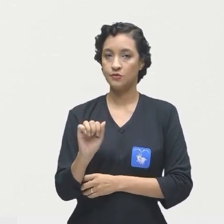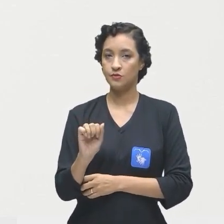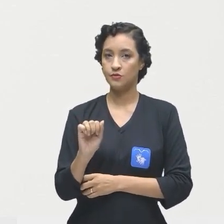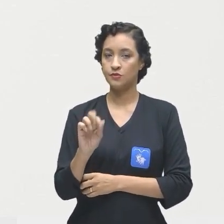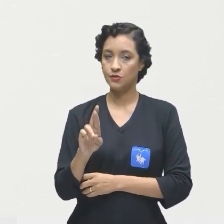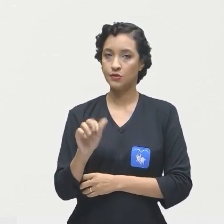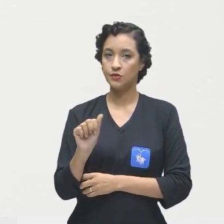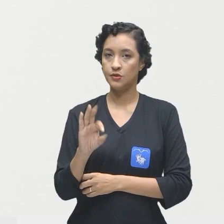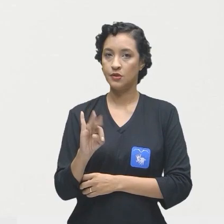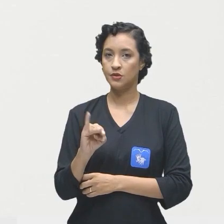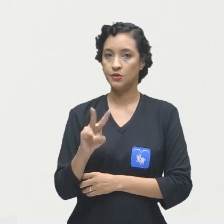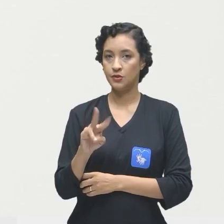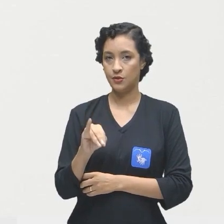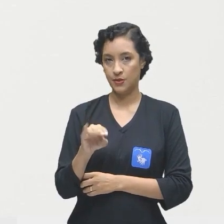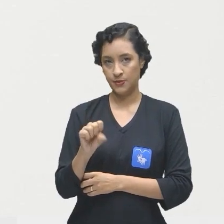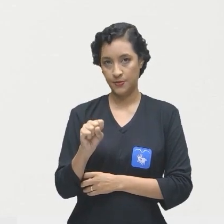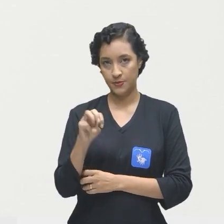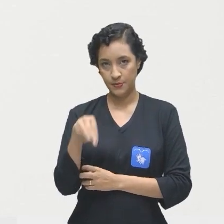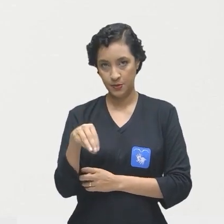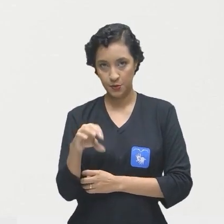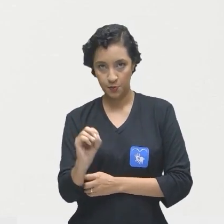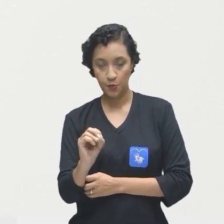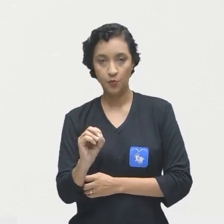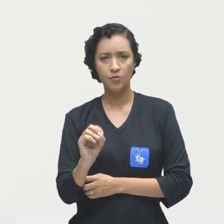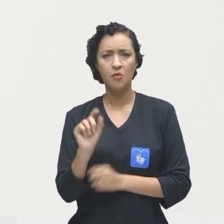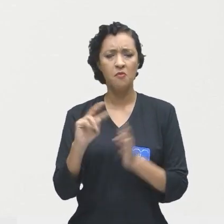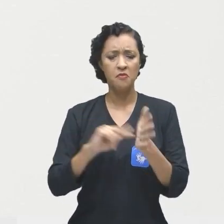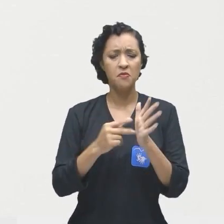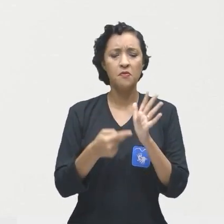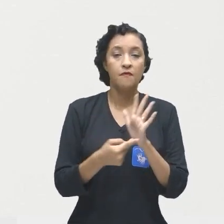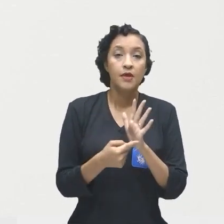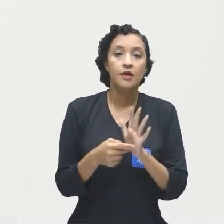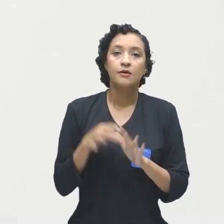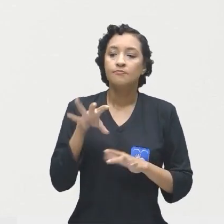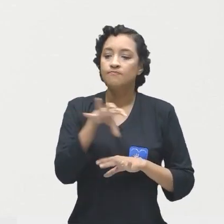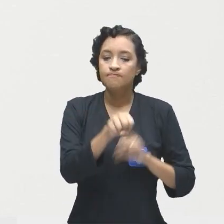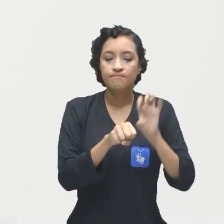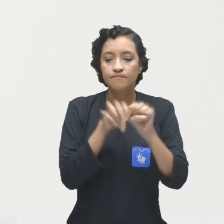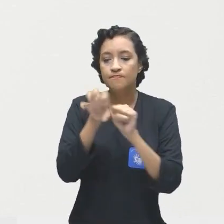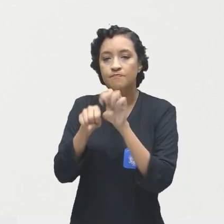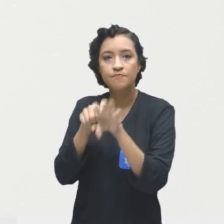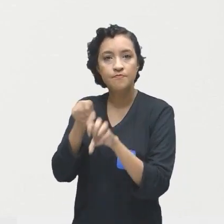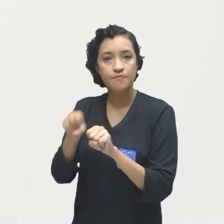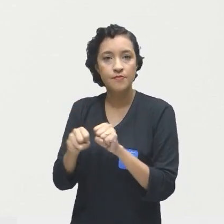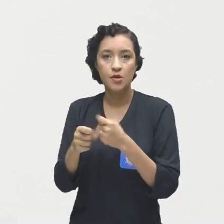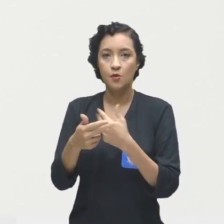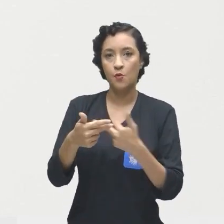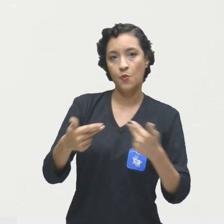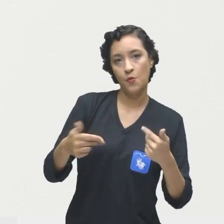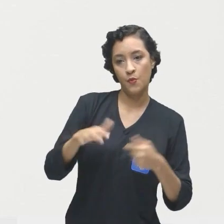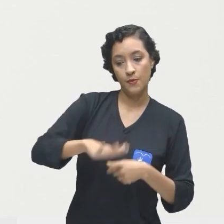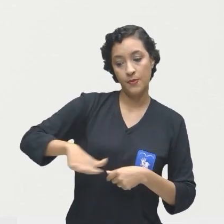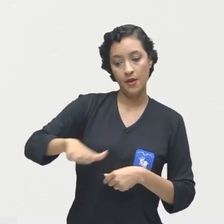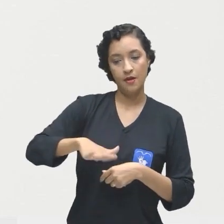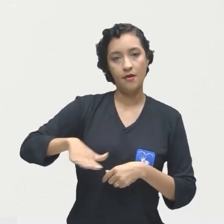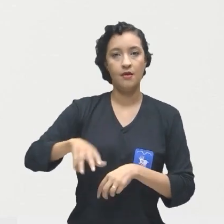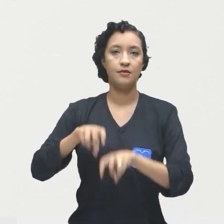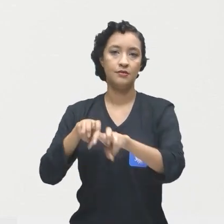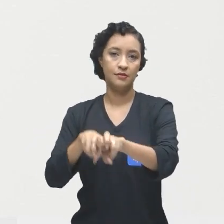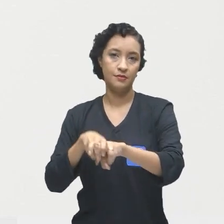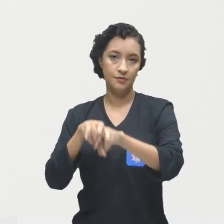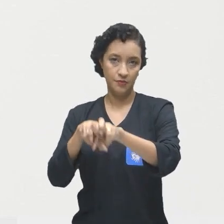tipo de matéria-prima no campo da agropecuária. Aqui, nesse setor primário, nós temos